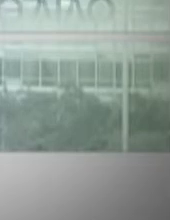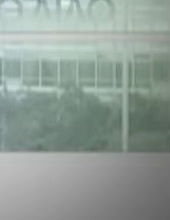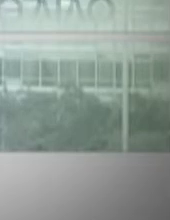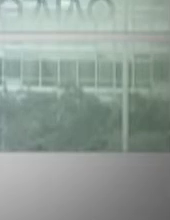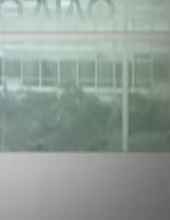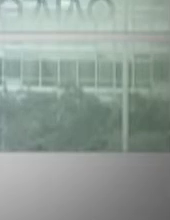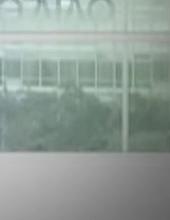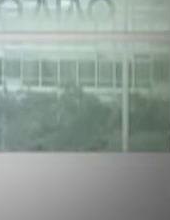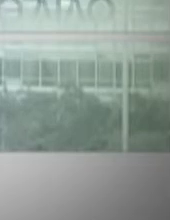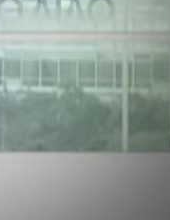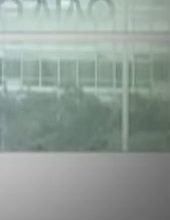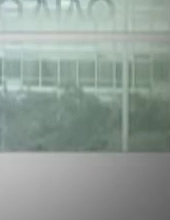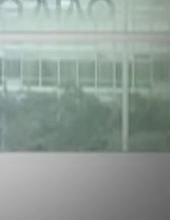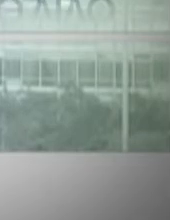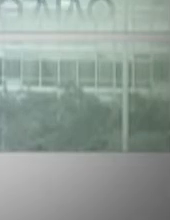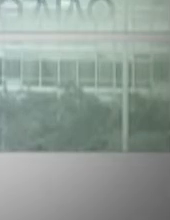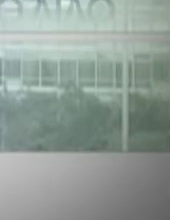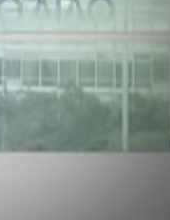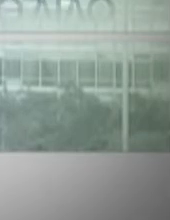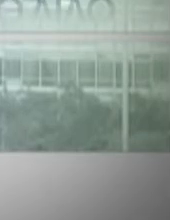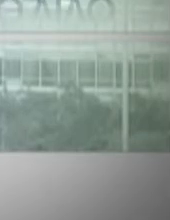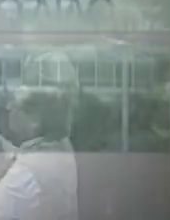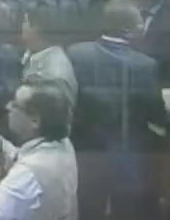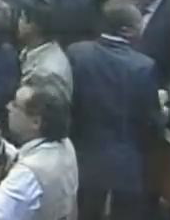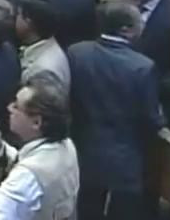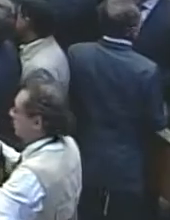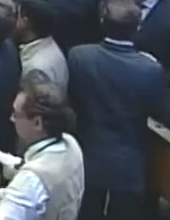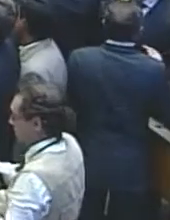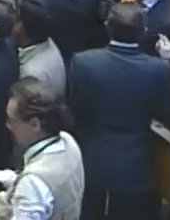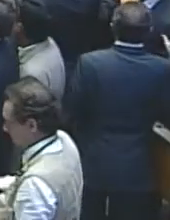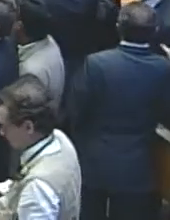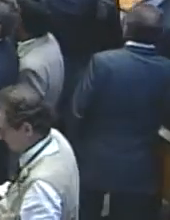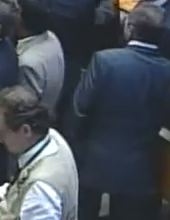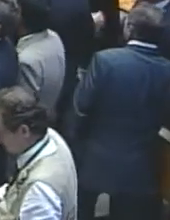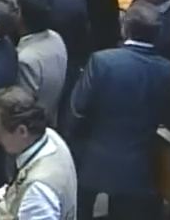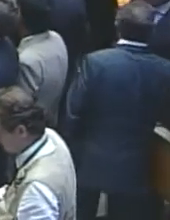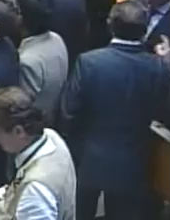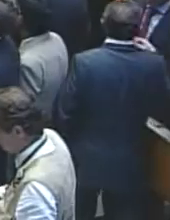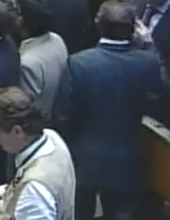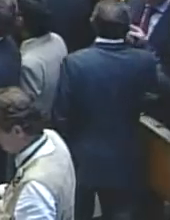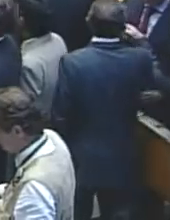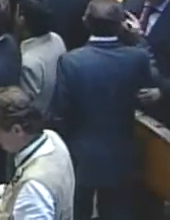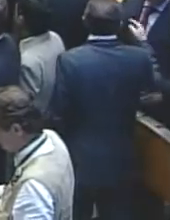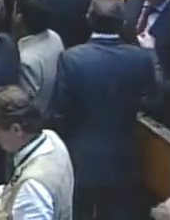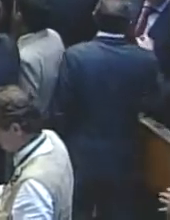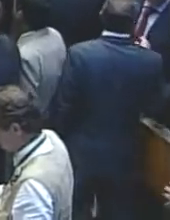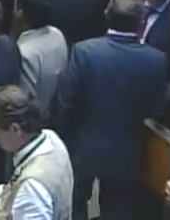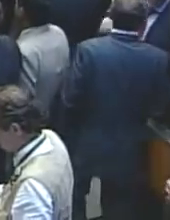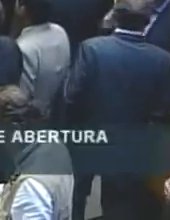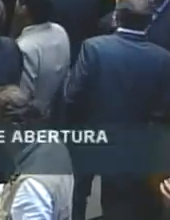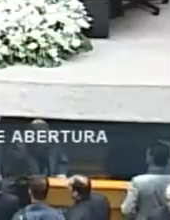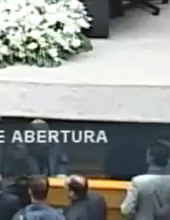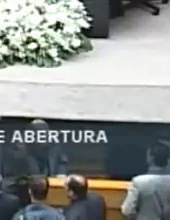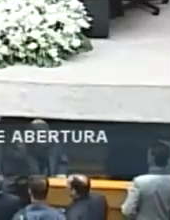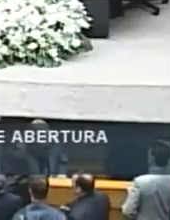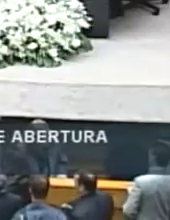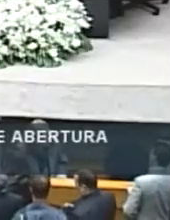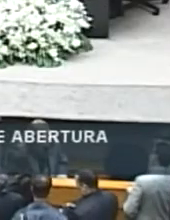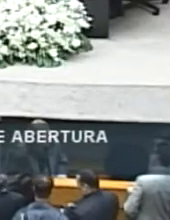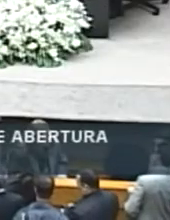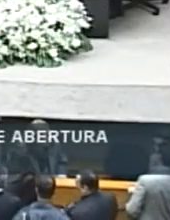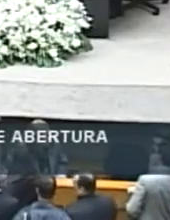Interrompemos a programação para transmitir ao vivo de Brasília a leitura da mensagem da presidenta Dilma Rousseff ao Congresso Nacional durante a abertura do